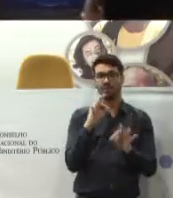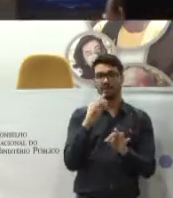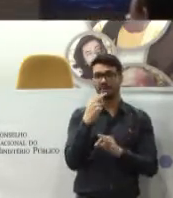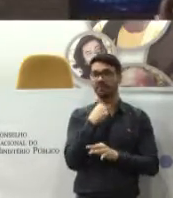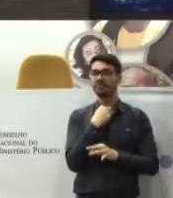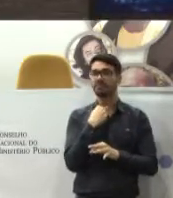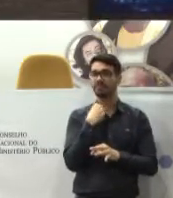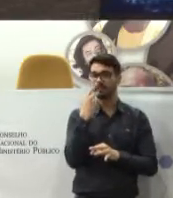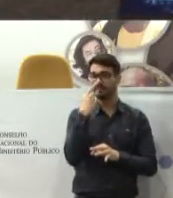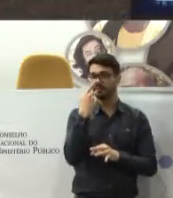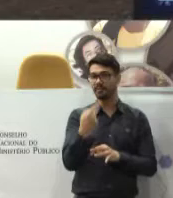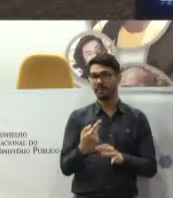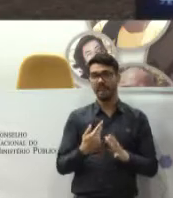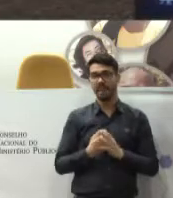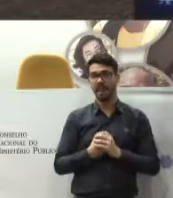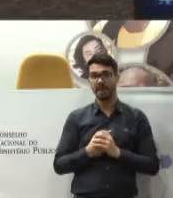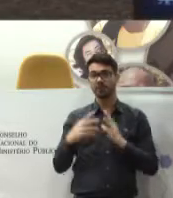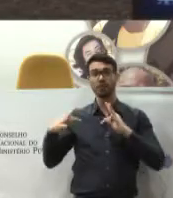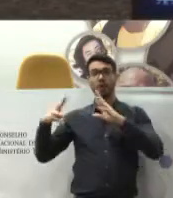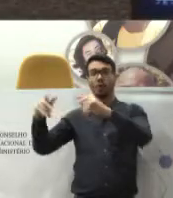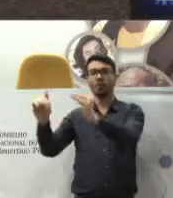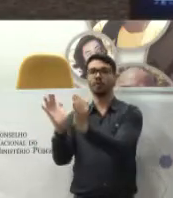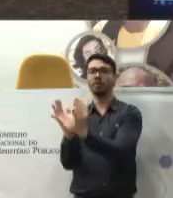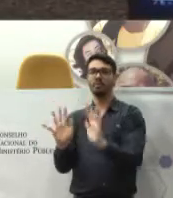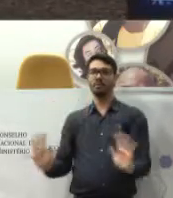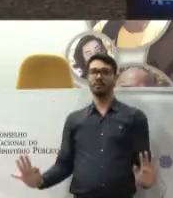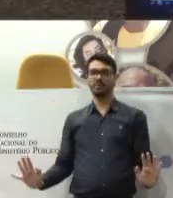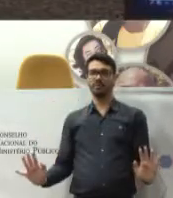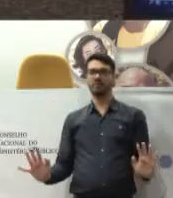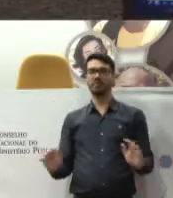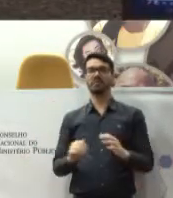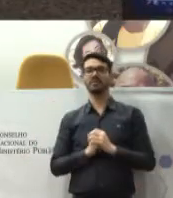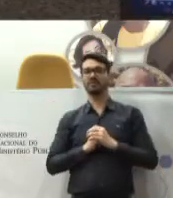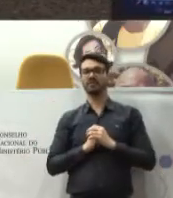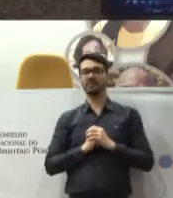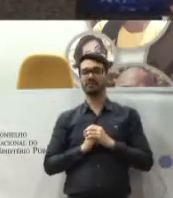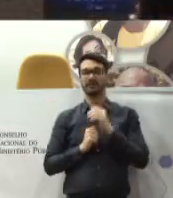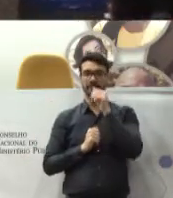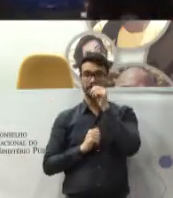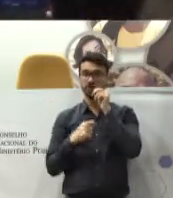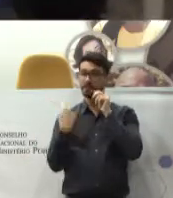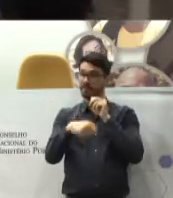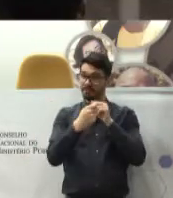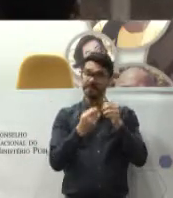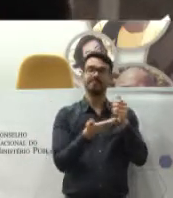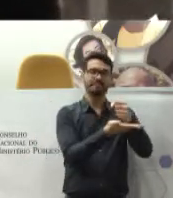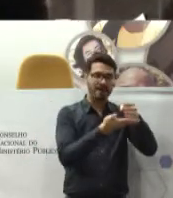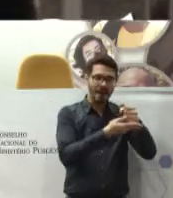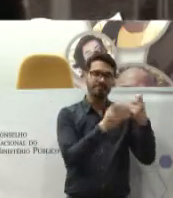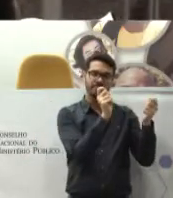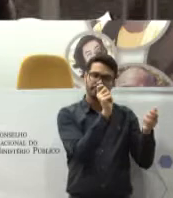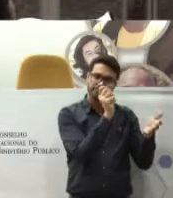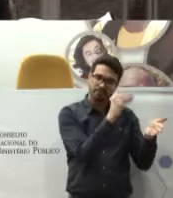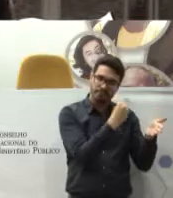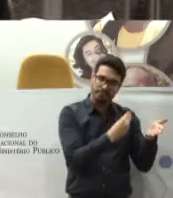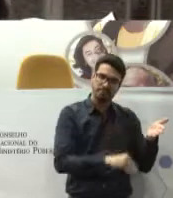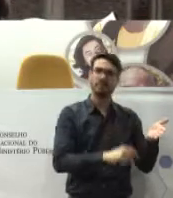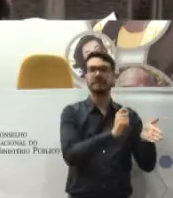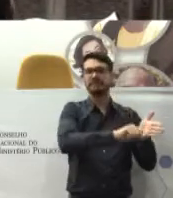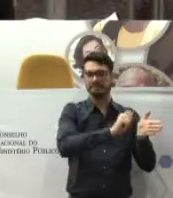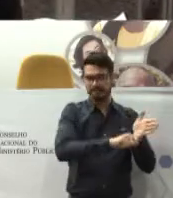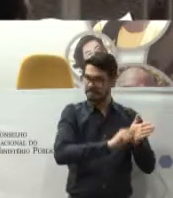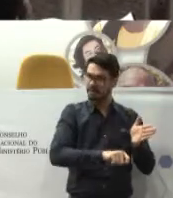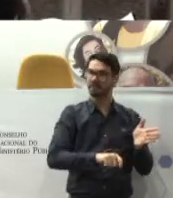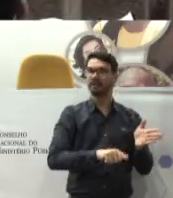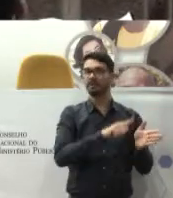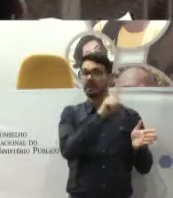com tranquilidade, que sou magistrado, então isso é exigência para mim também, né? Então, eu tenho que fundamentar mais, se não fundamentei bem. No